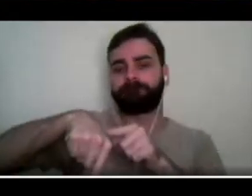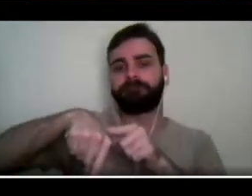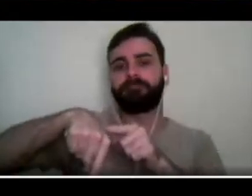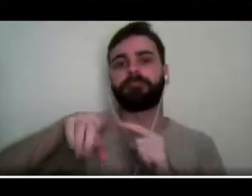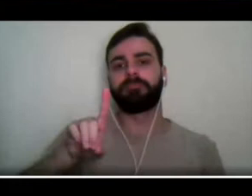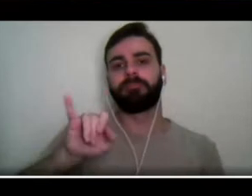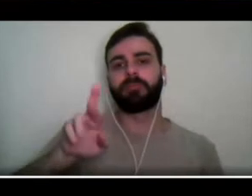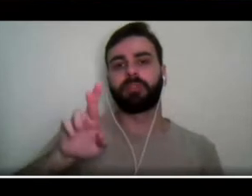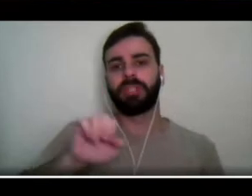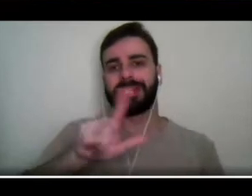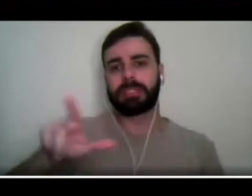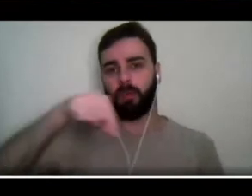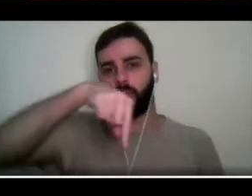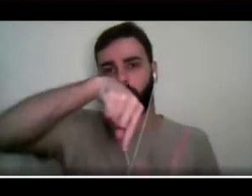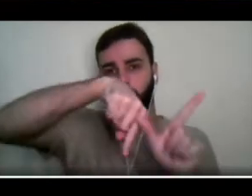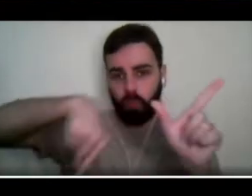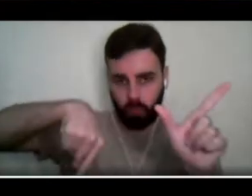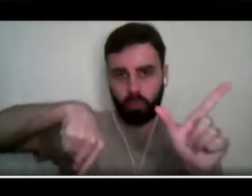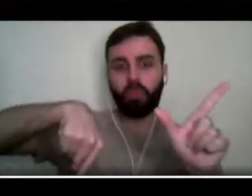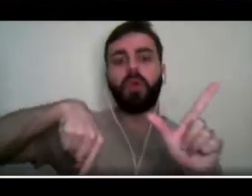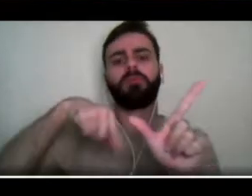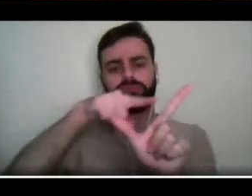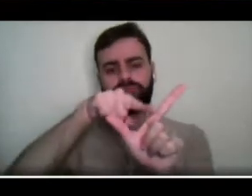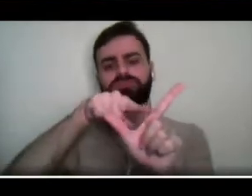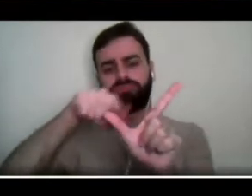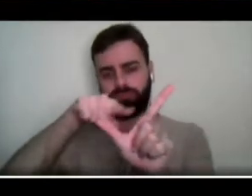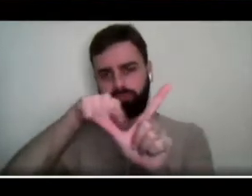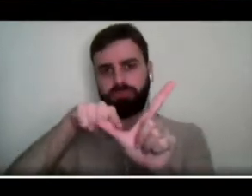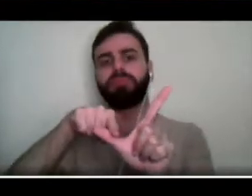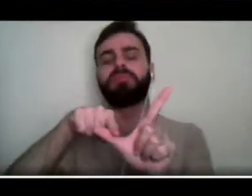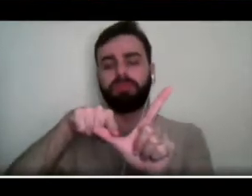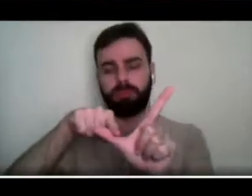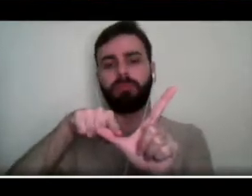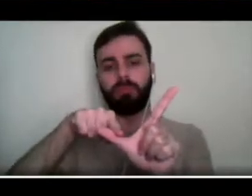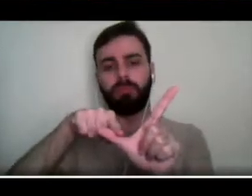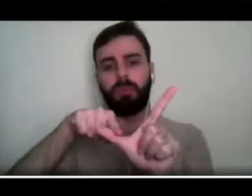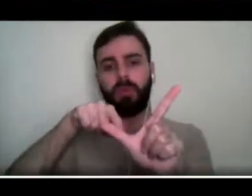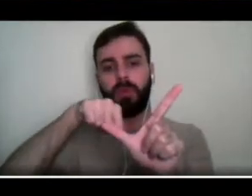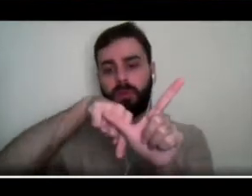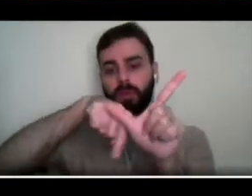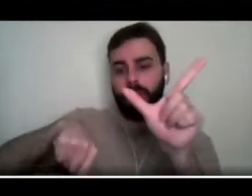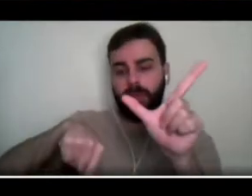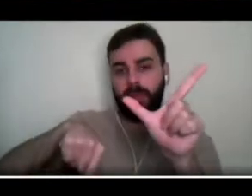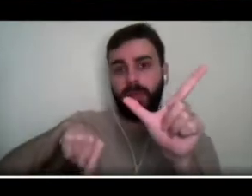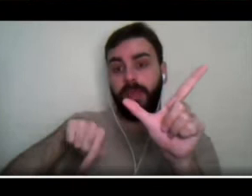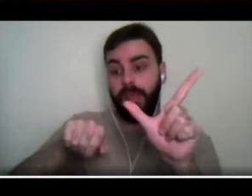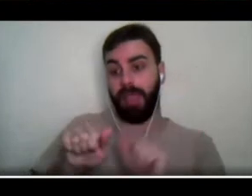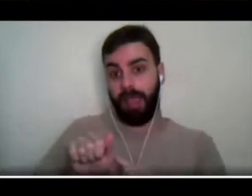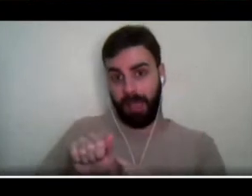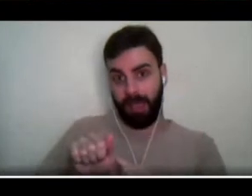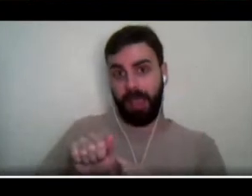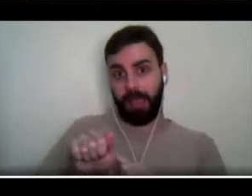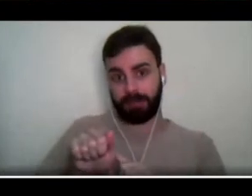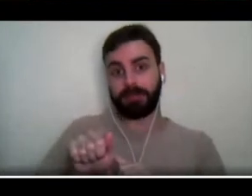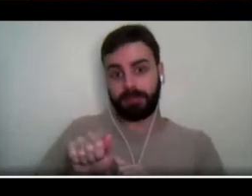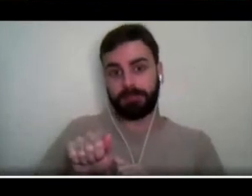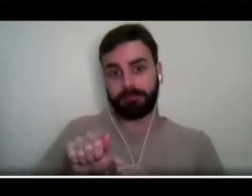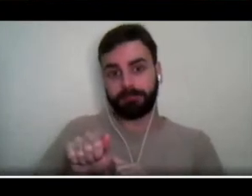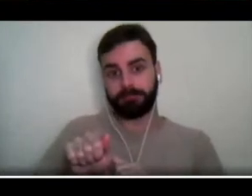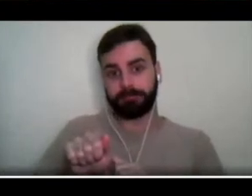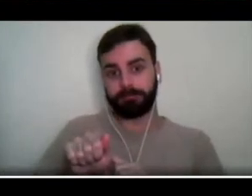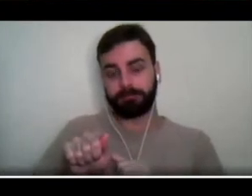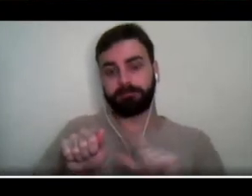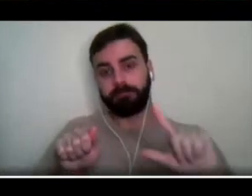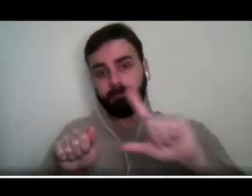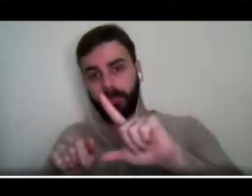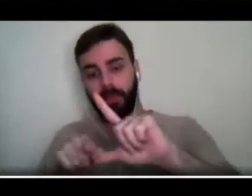ó, eu tenho a aceleração, que é a componente da aceleração, que é perpendicular à velocidade, e aqui eu